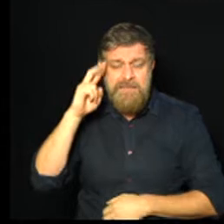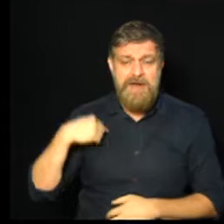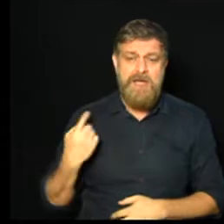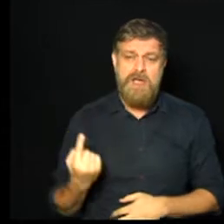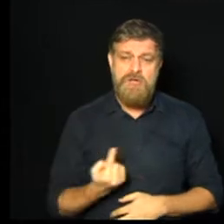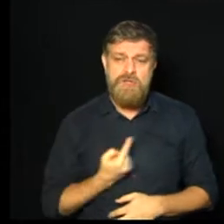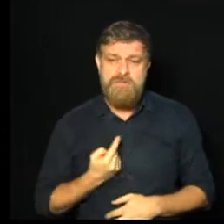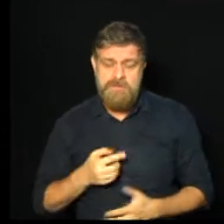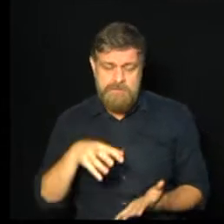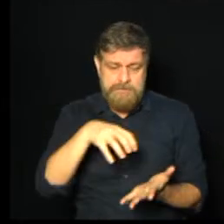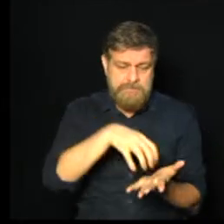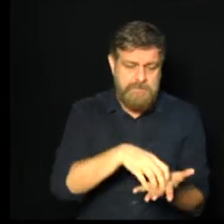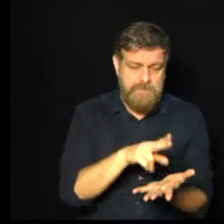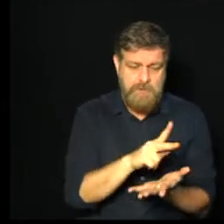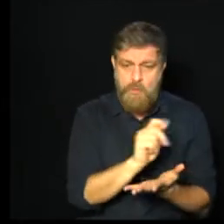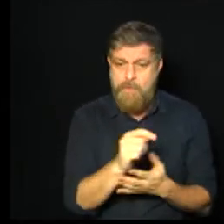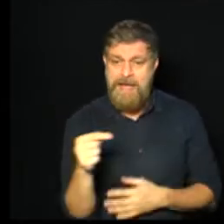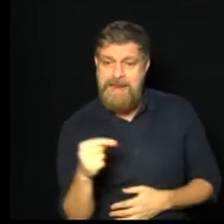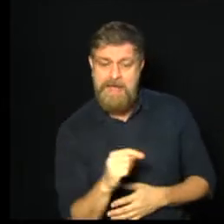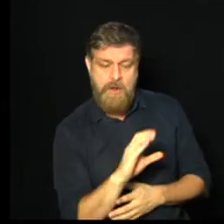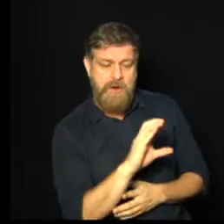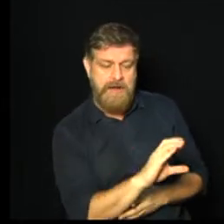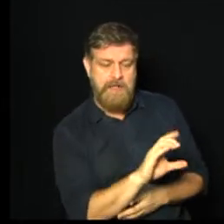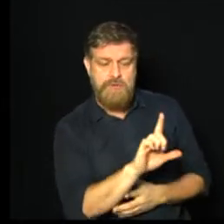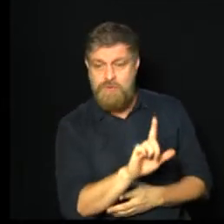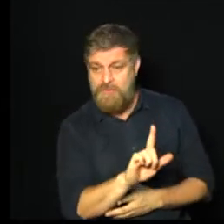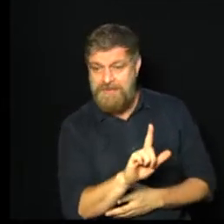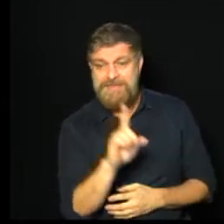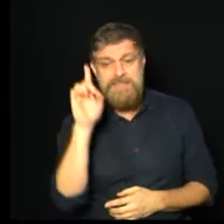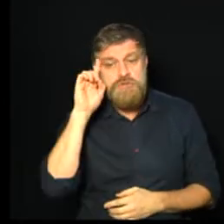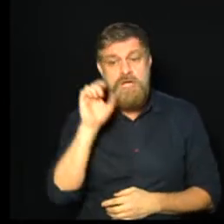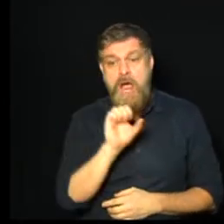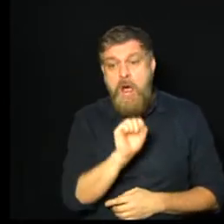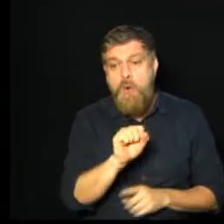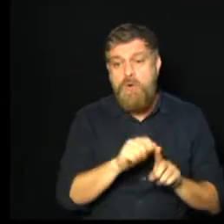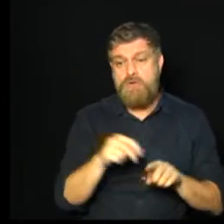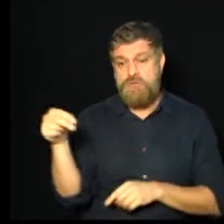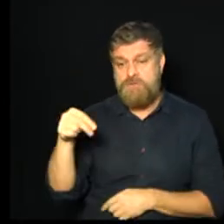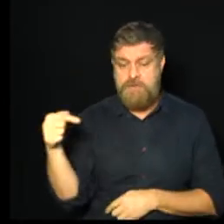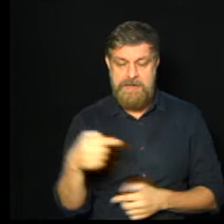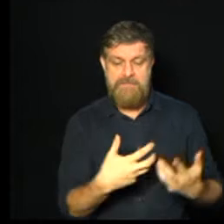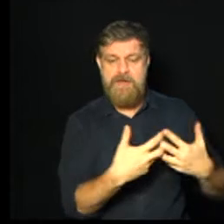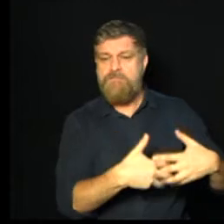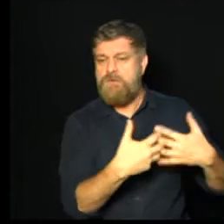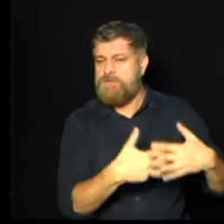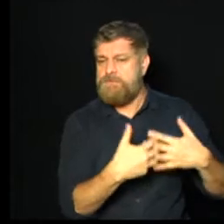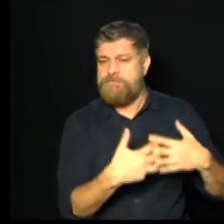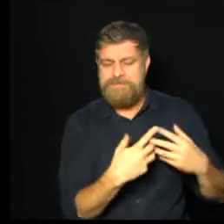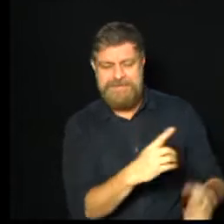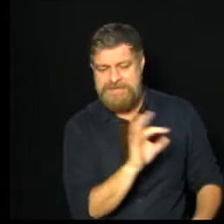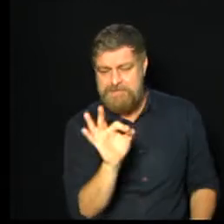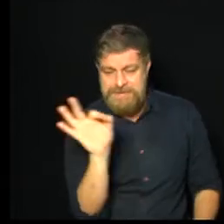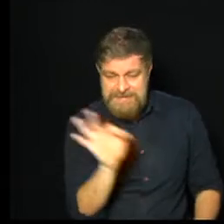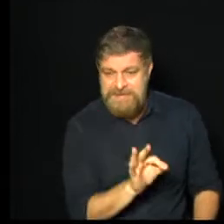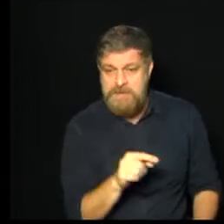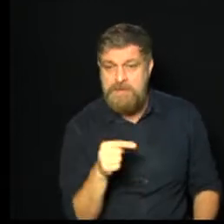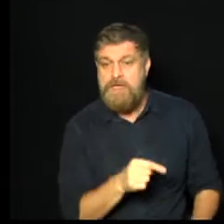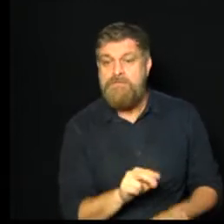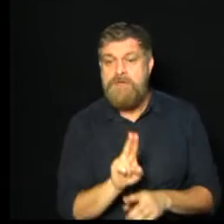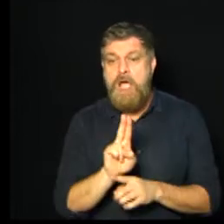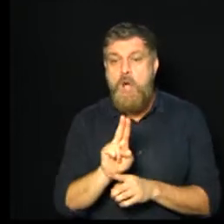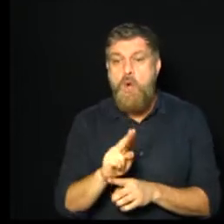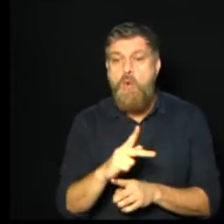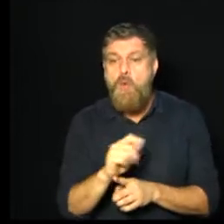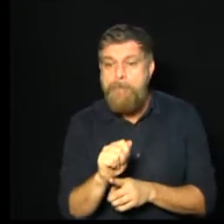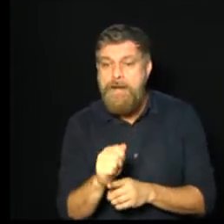com a UPA Carlos Lourenço, dia 8 de novembro, a ter pleno funcionamento. Vai voltar a ser UPA, que hoje ela é praticamente